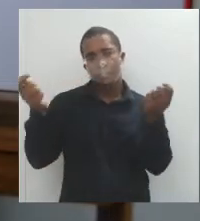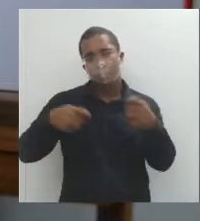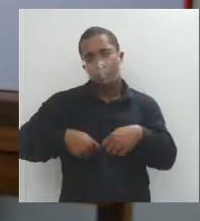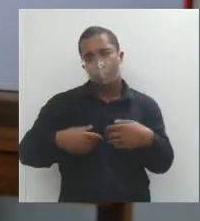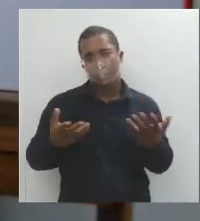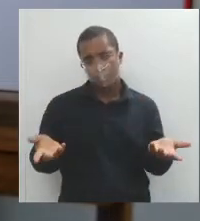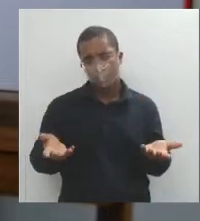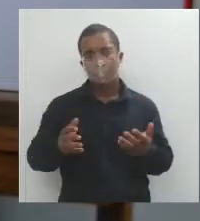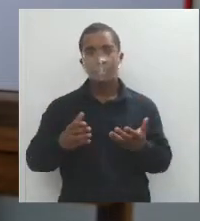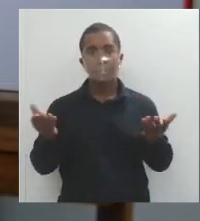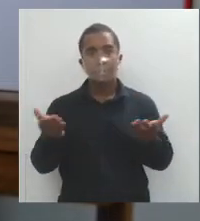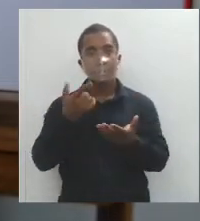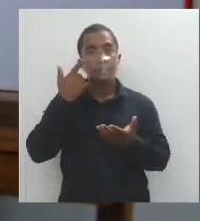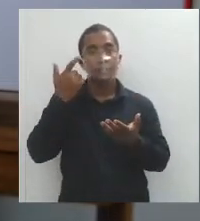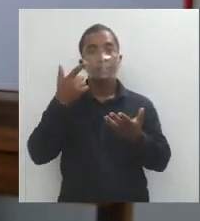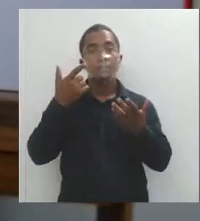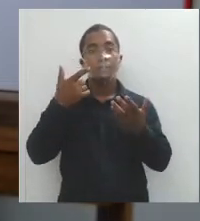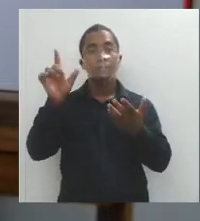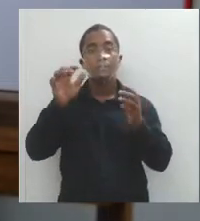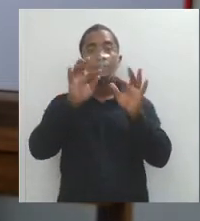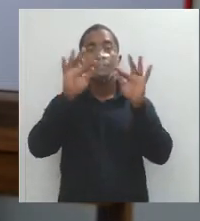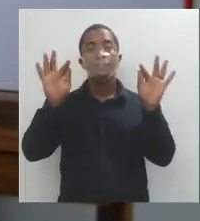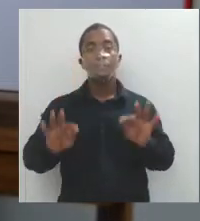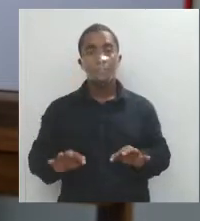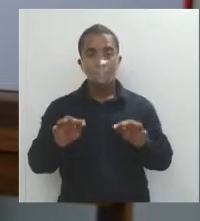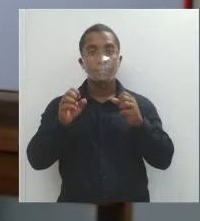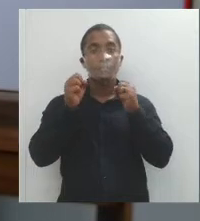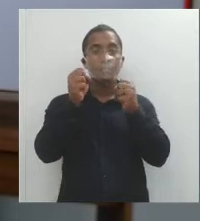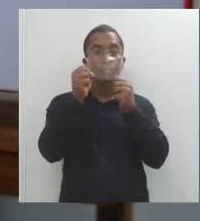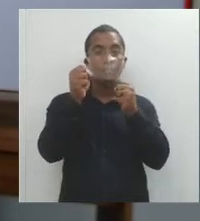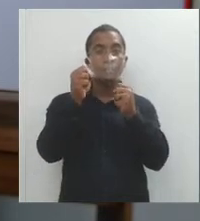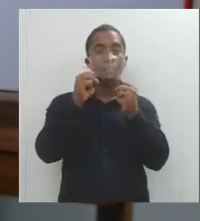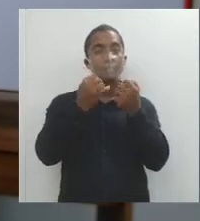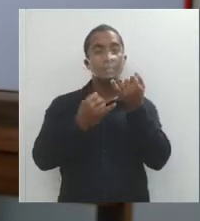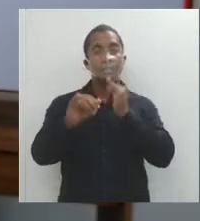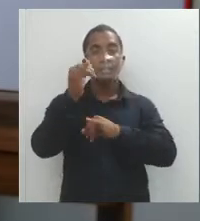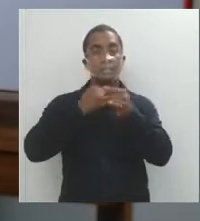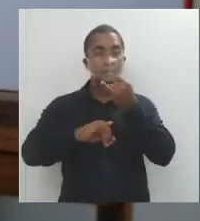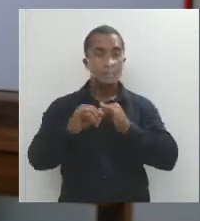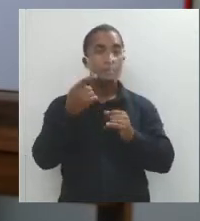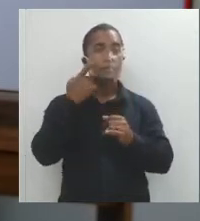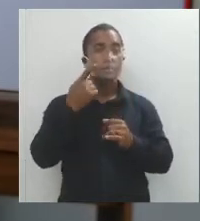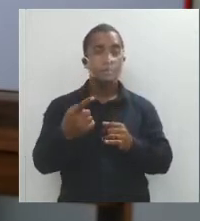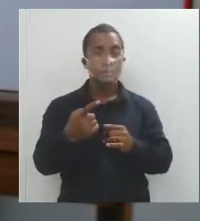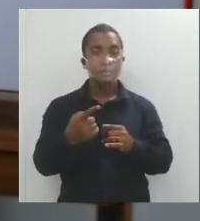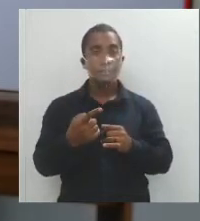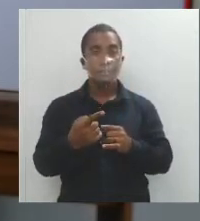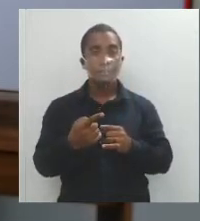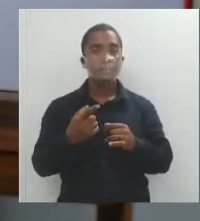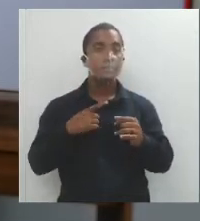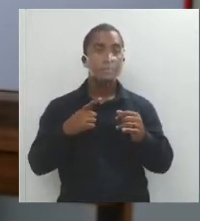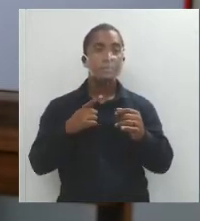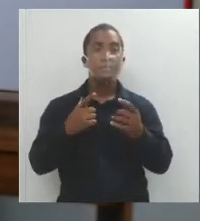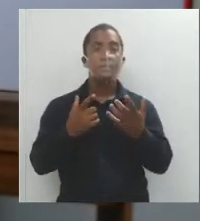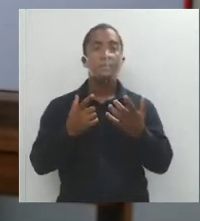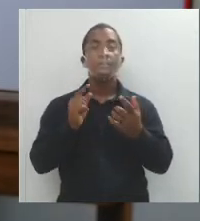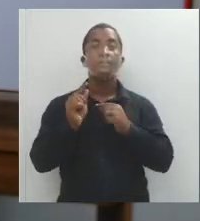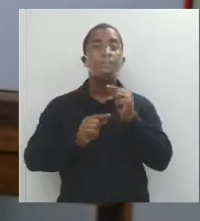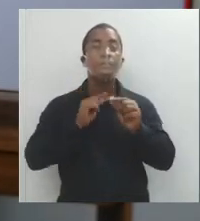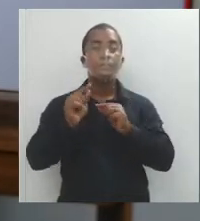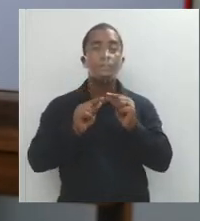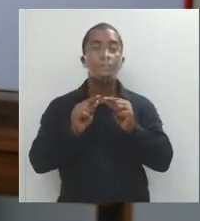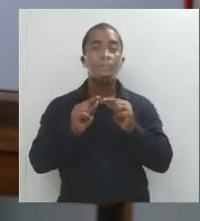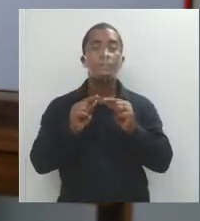agora nas formulazinhas que a gente fala de potência elétrica. Ó, a forma de potência elétrica. Potência elétrica